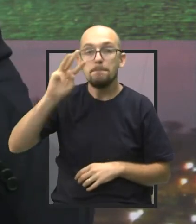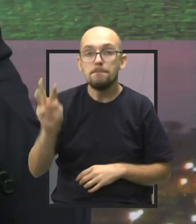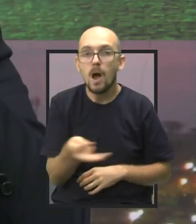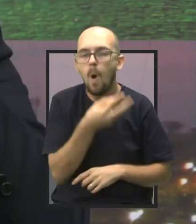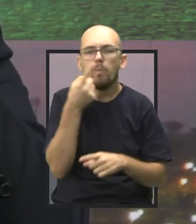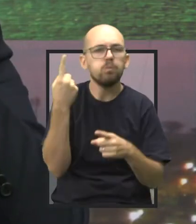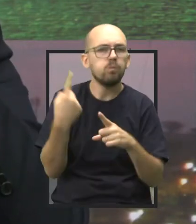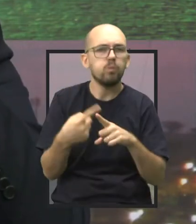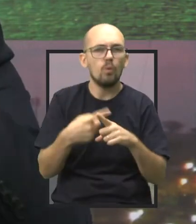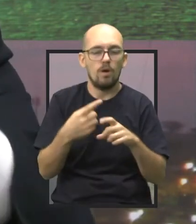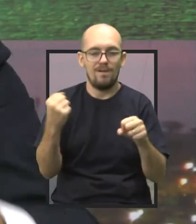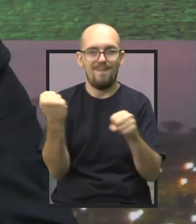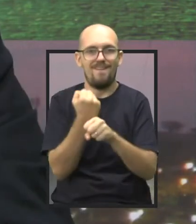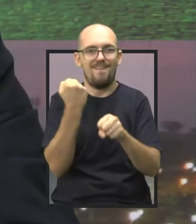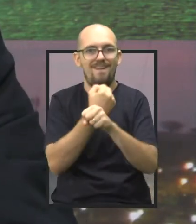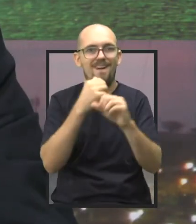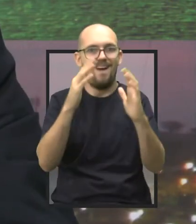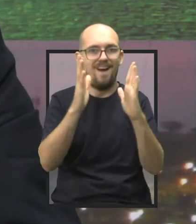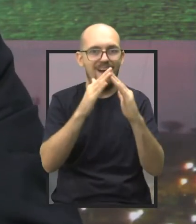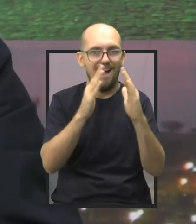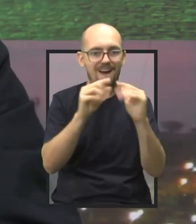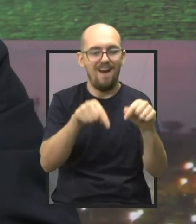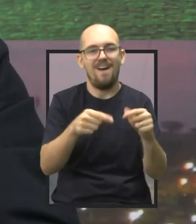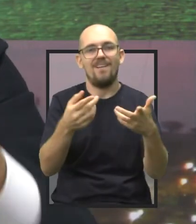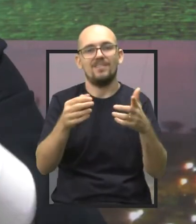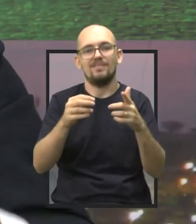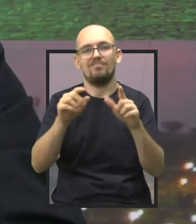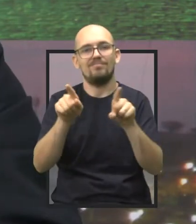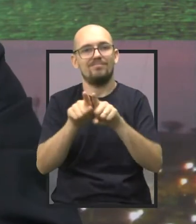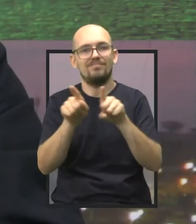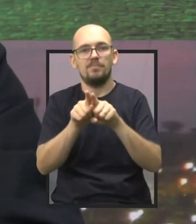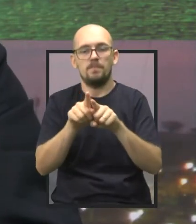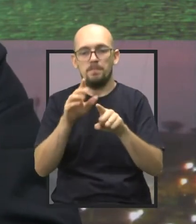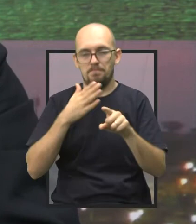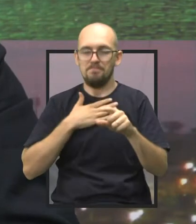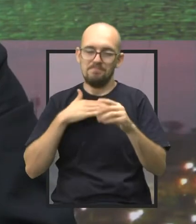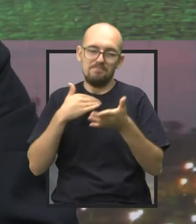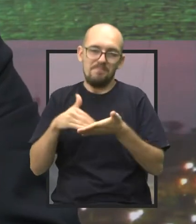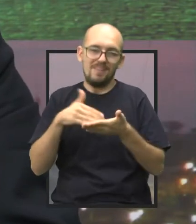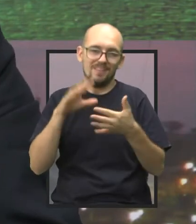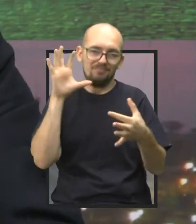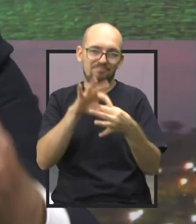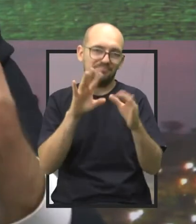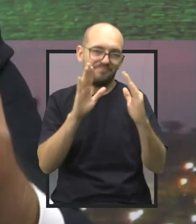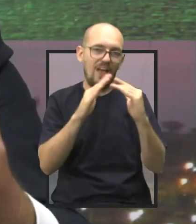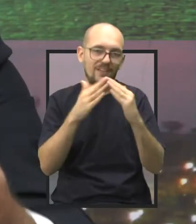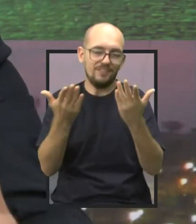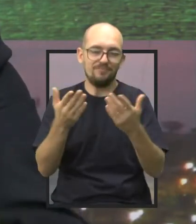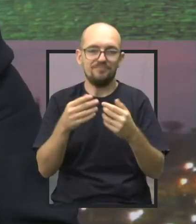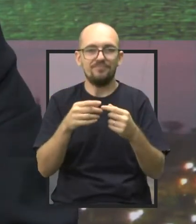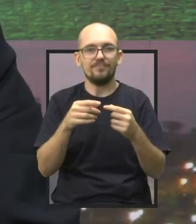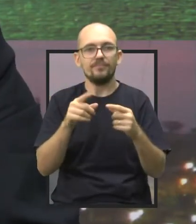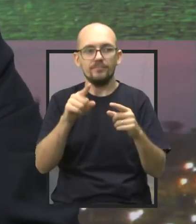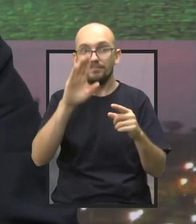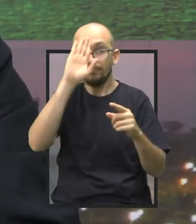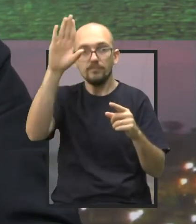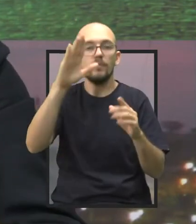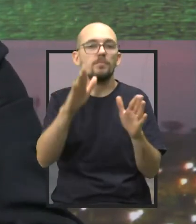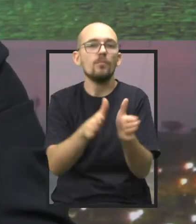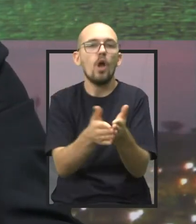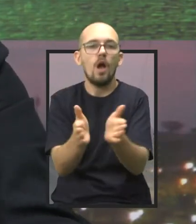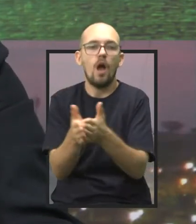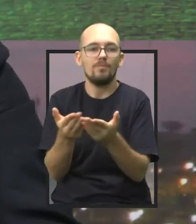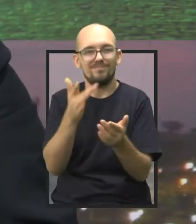todos os empreendimentos habitacionais de interesse social, que é o que a minha secretaria é competente, a população de baixa renda, a gente